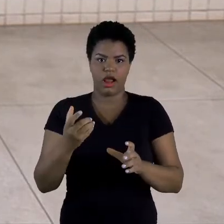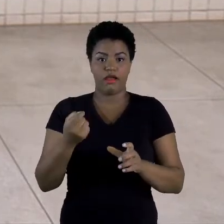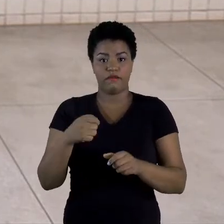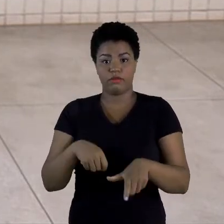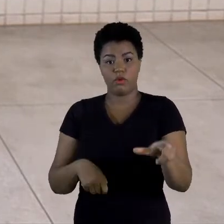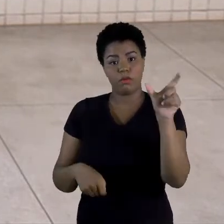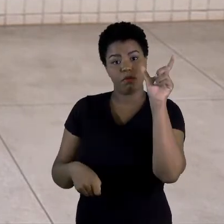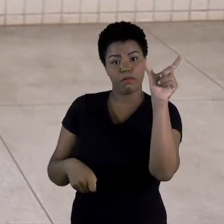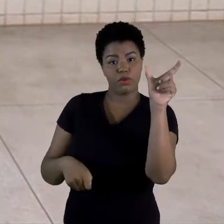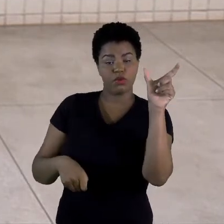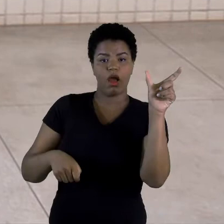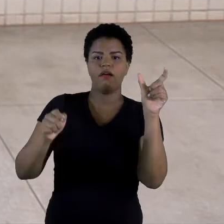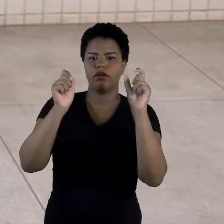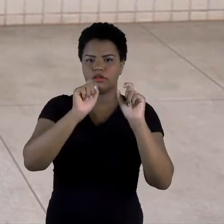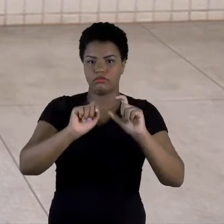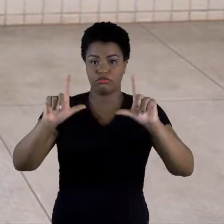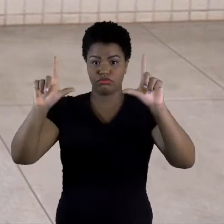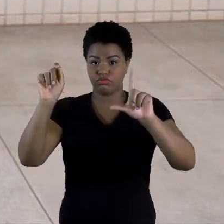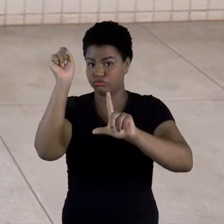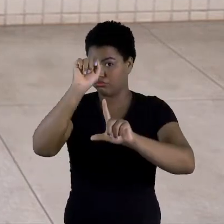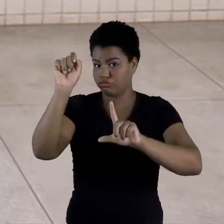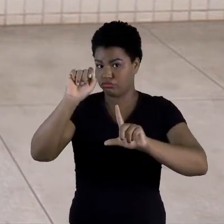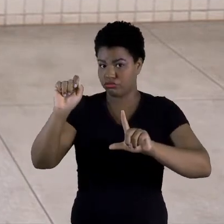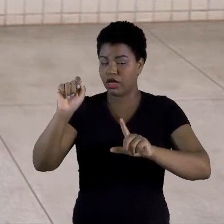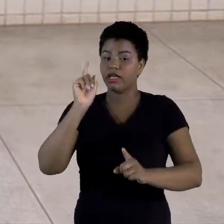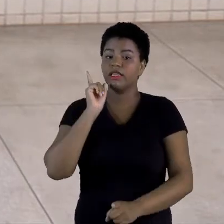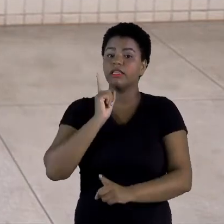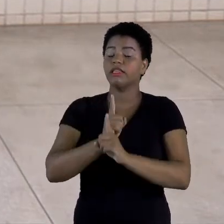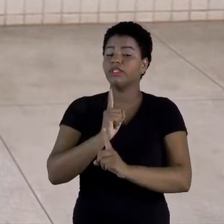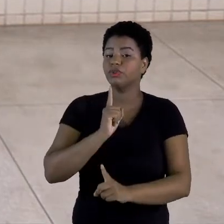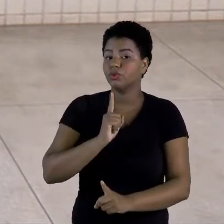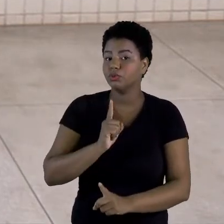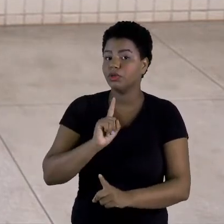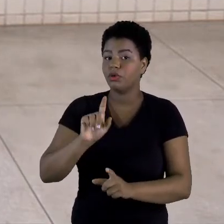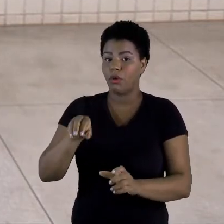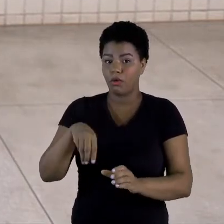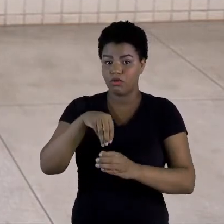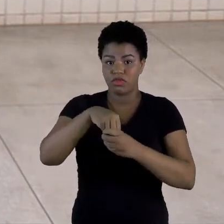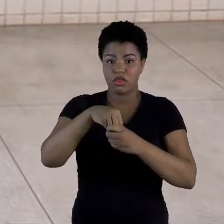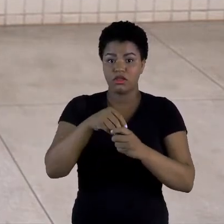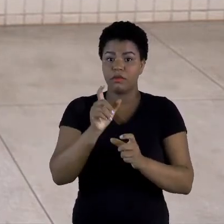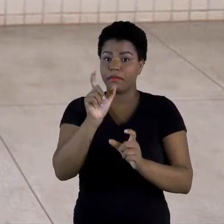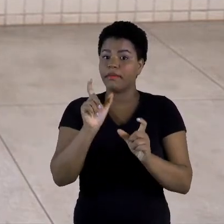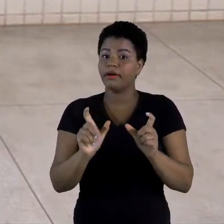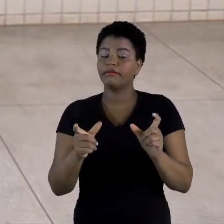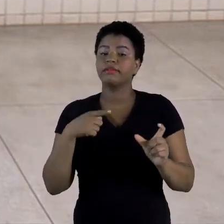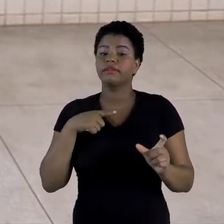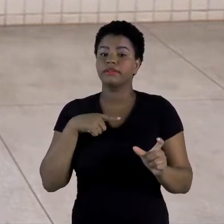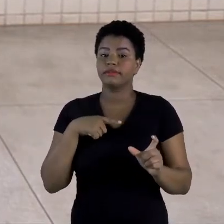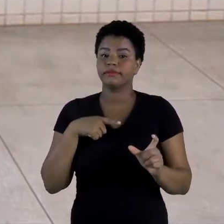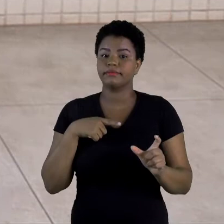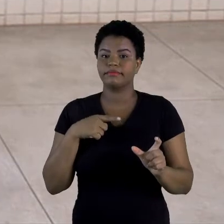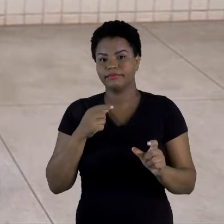vamos descobrir quais as palavras que estão escondidas dentro dela. Vamos lá? Vamos colocar no quadro.